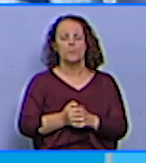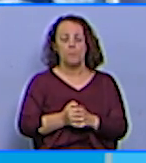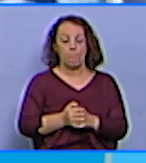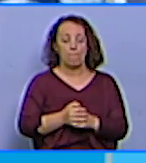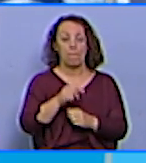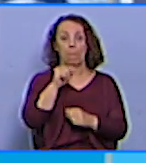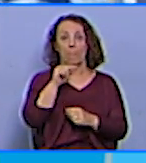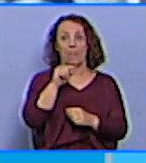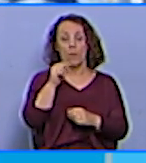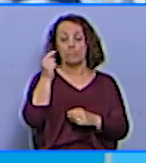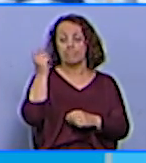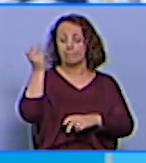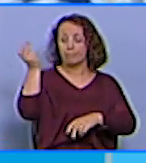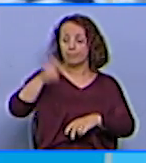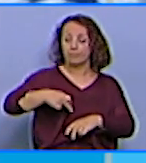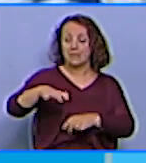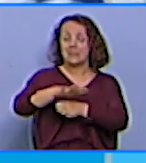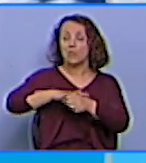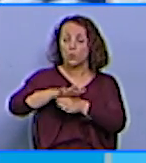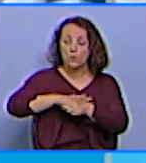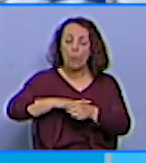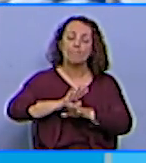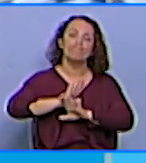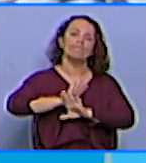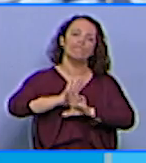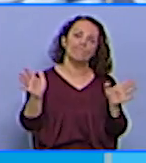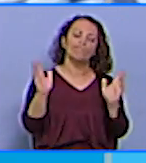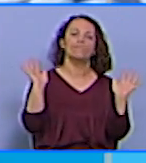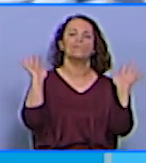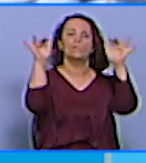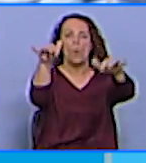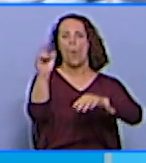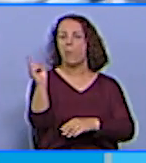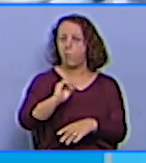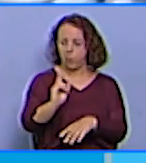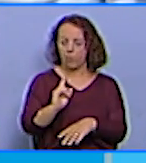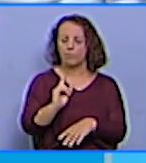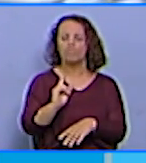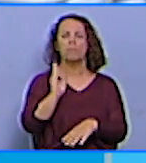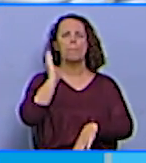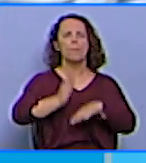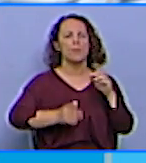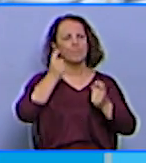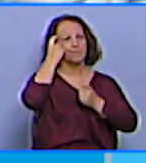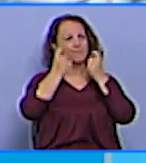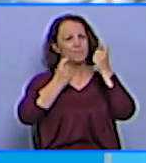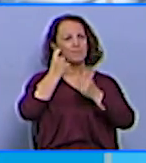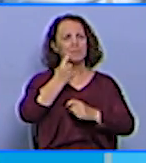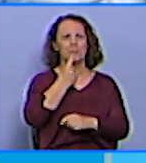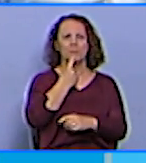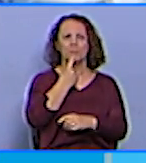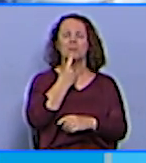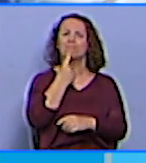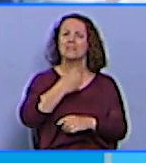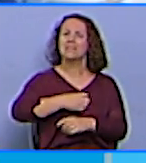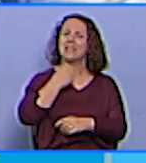por via das circunstâncias não foi possível realizar essa forma. Entretanto, percebemos que seria importante